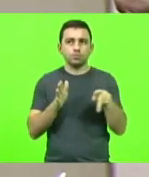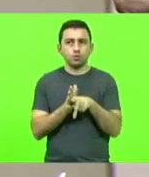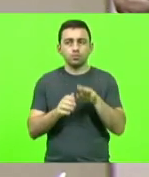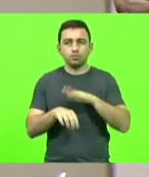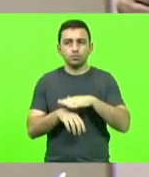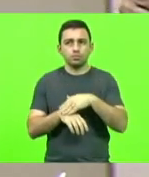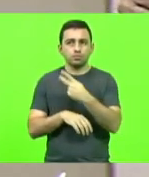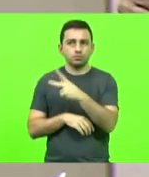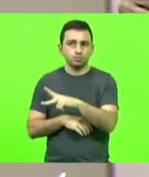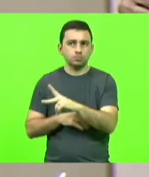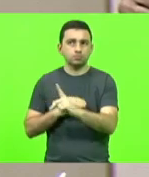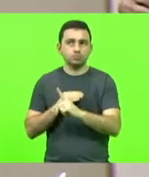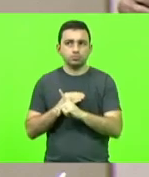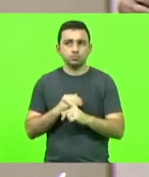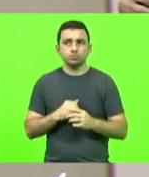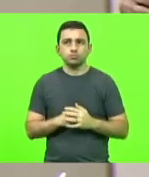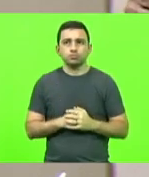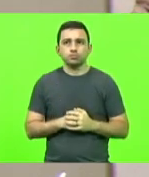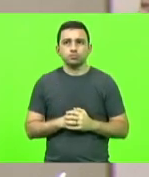consumidor.